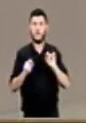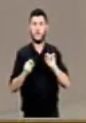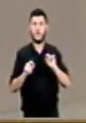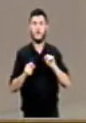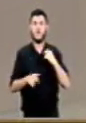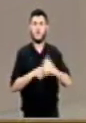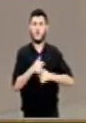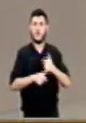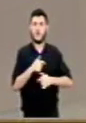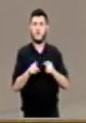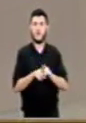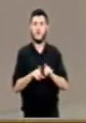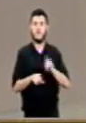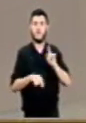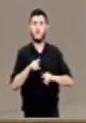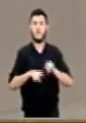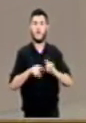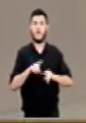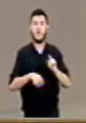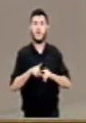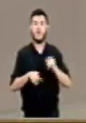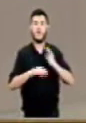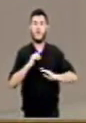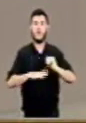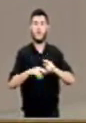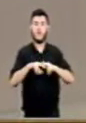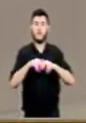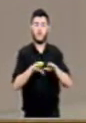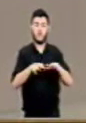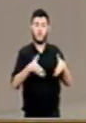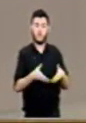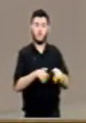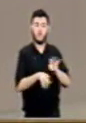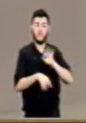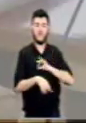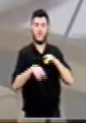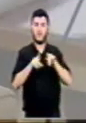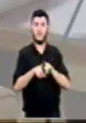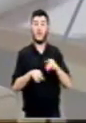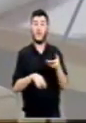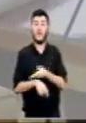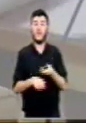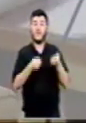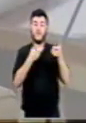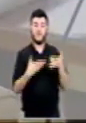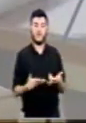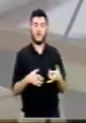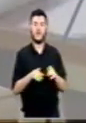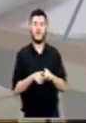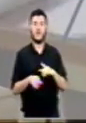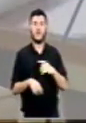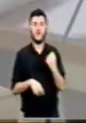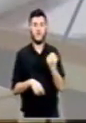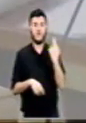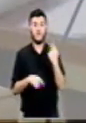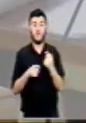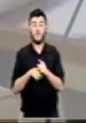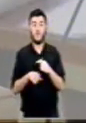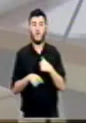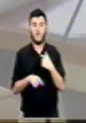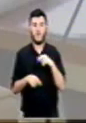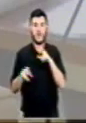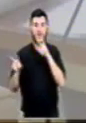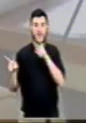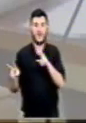materiais executados pelos demais policiais legislativos, teria agido, e cito as palavras lá usadas, cedendo